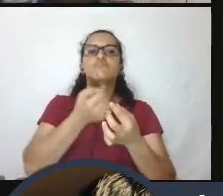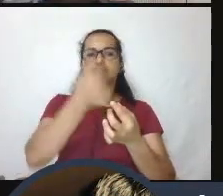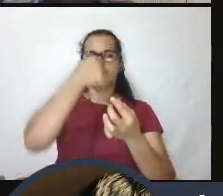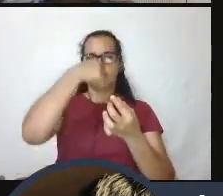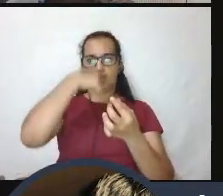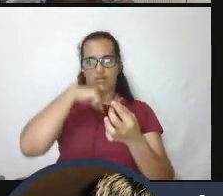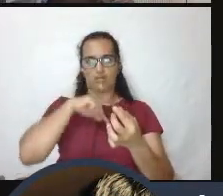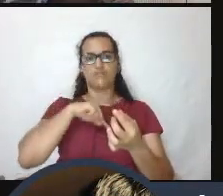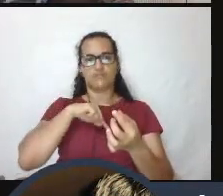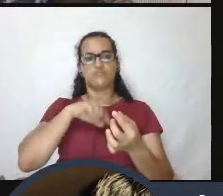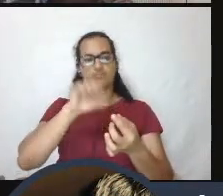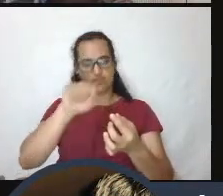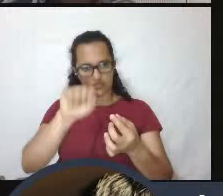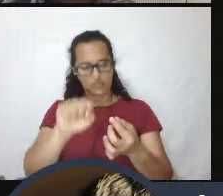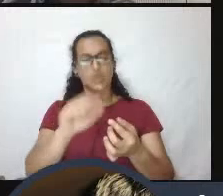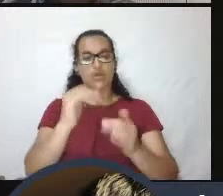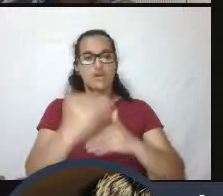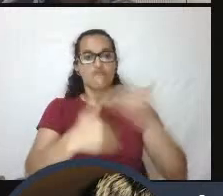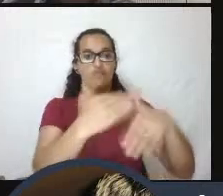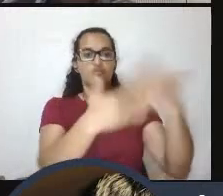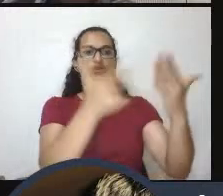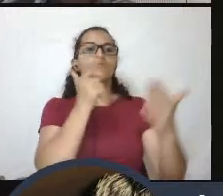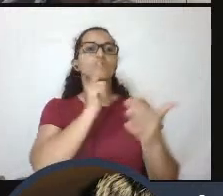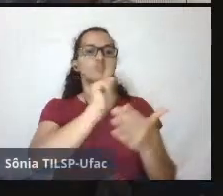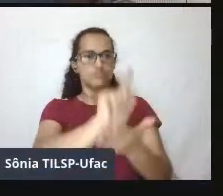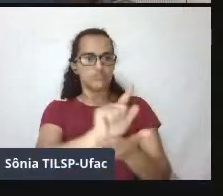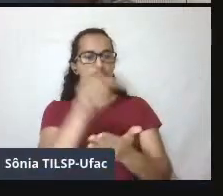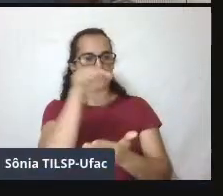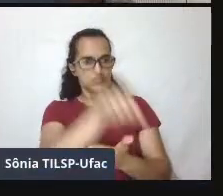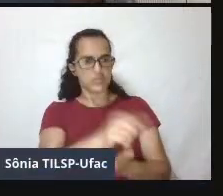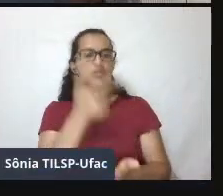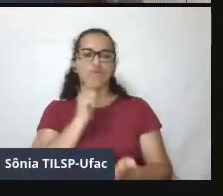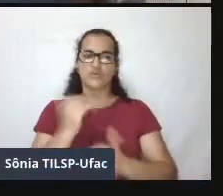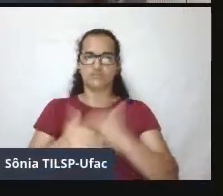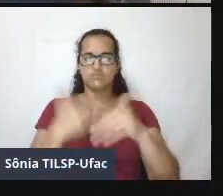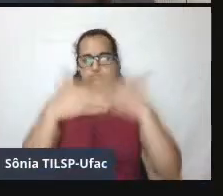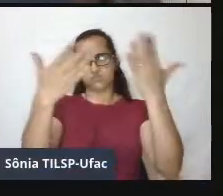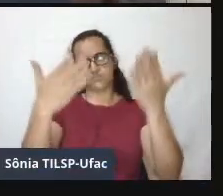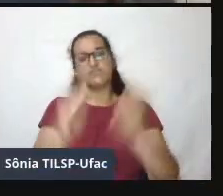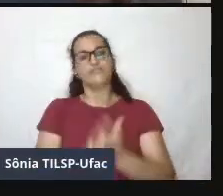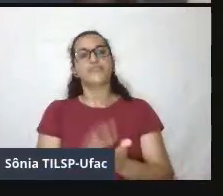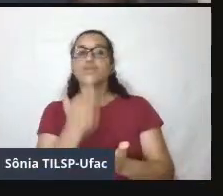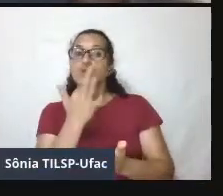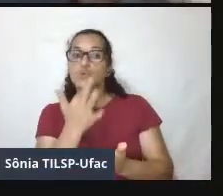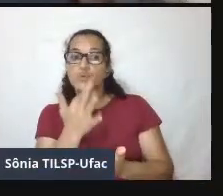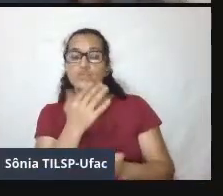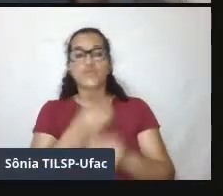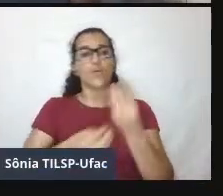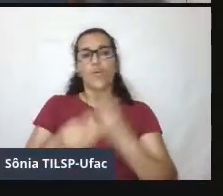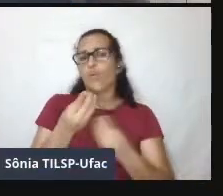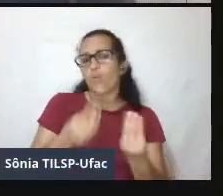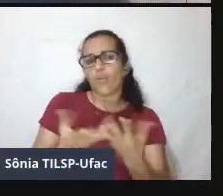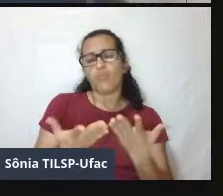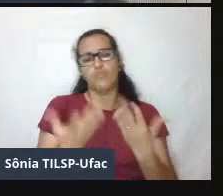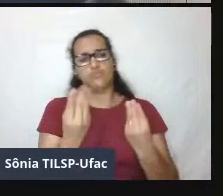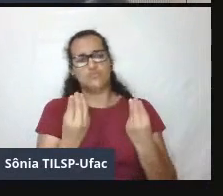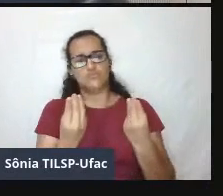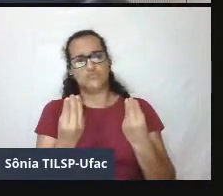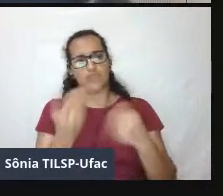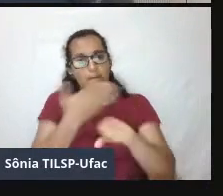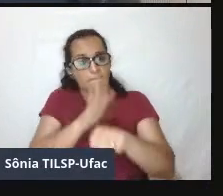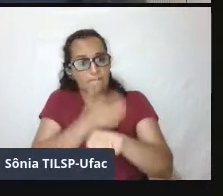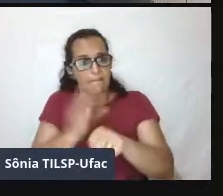uma sistemática de evolução e de avaliação dos sinais desse indivíduo. Tá? Conhecer e aplicar as diretrizes também, gente, eu coloquei como um